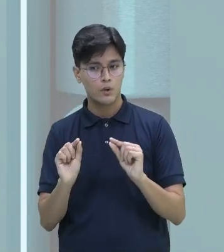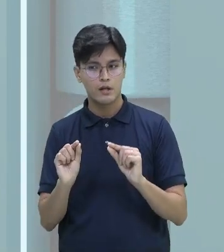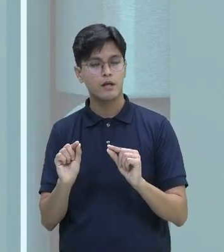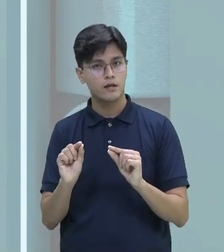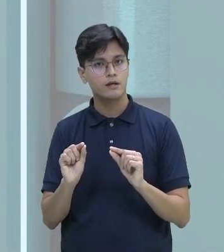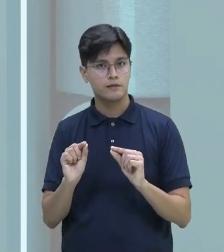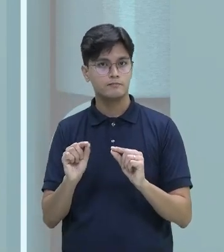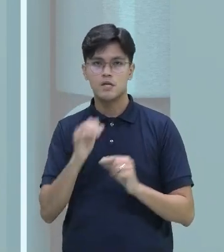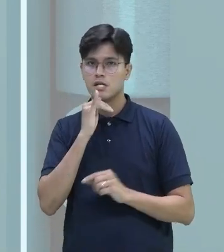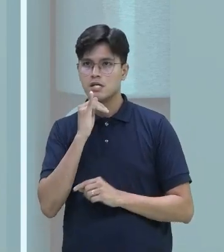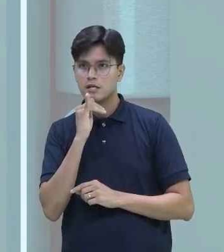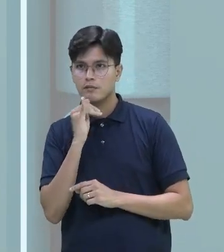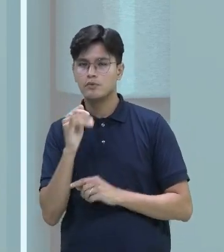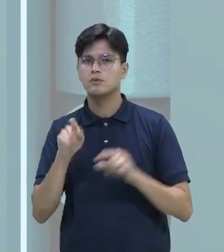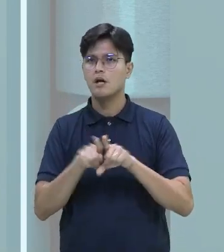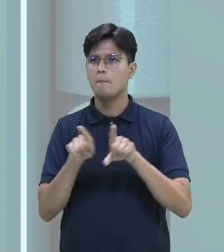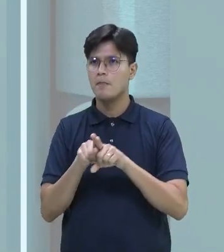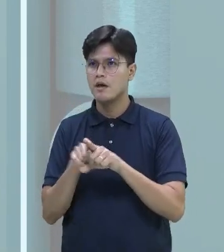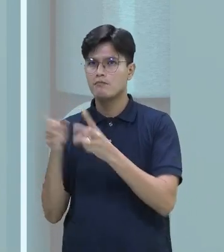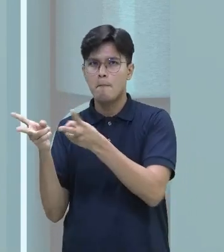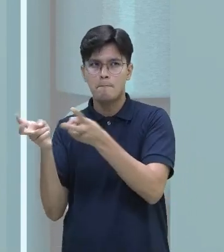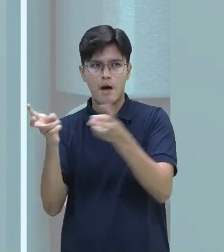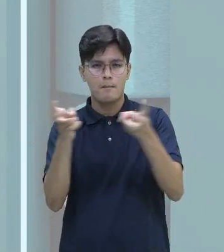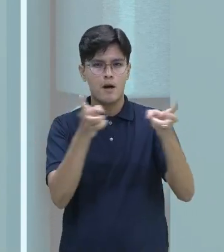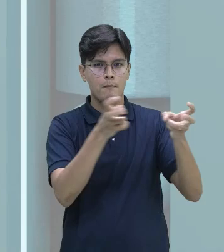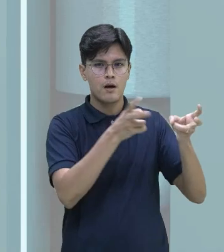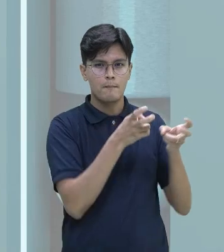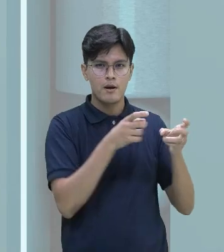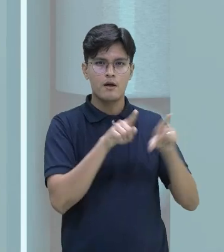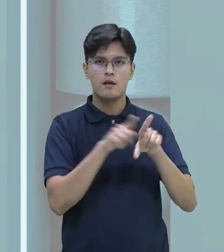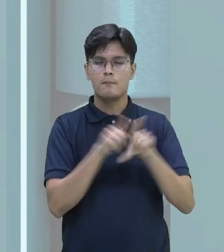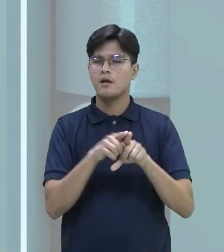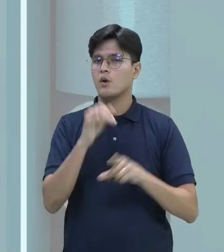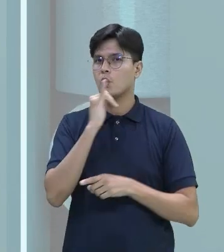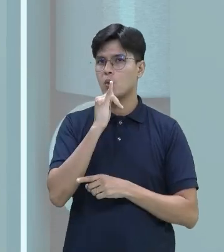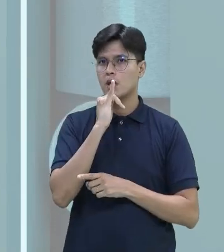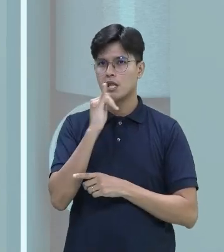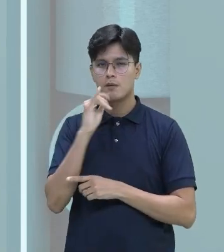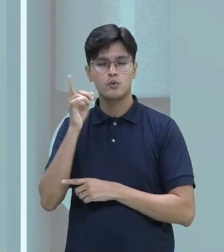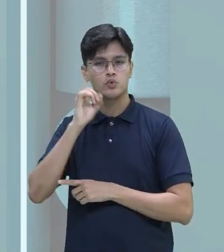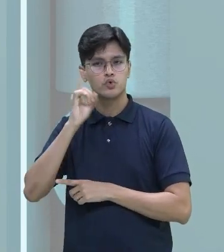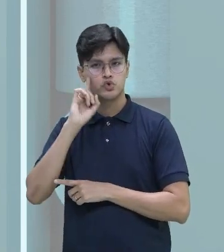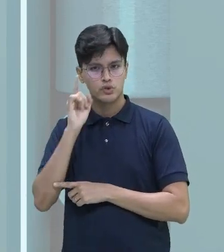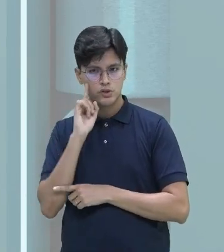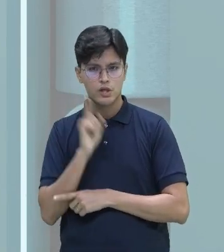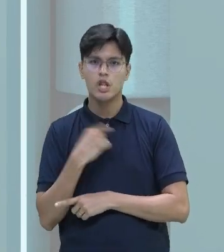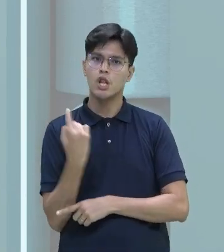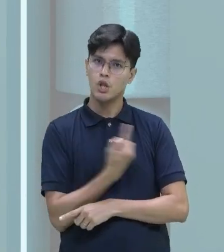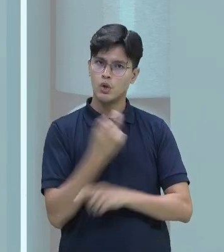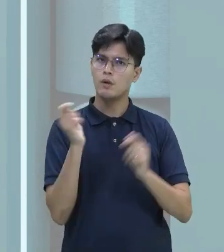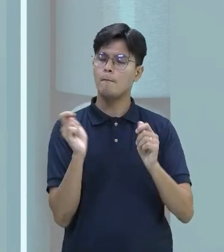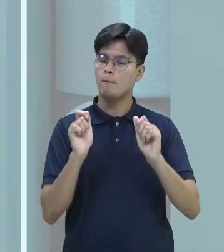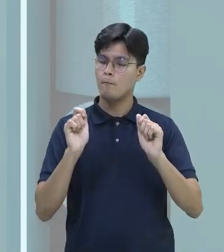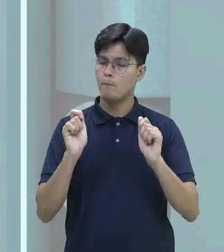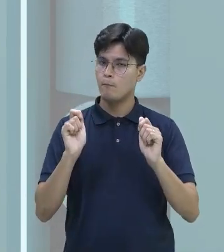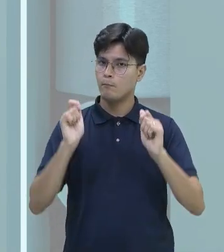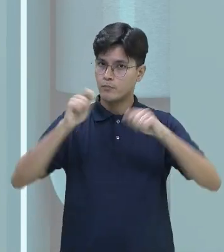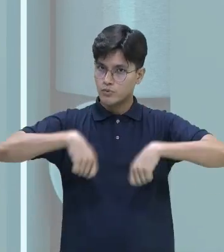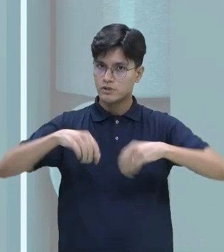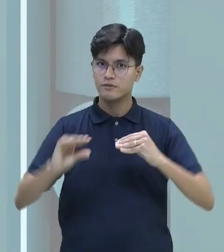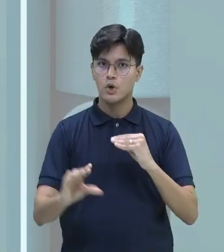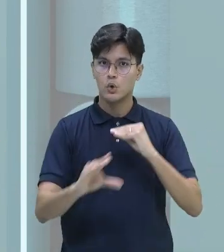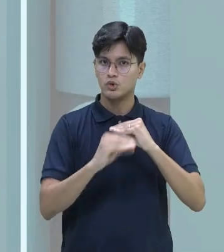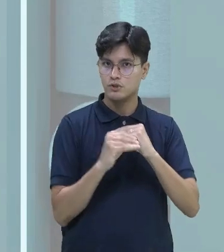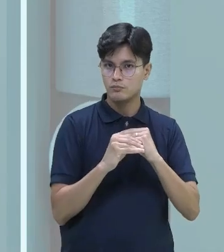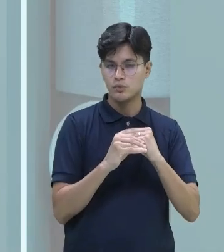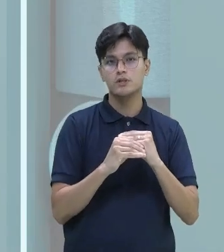gente observa no nosso entorno, os exemplos do cotidiano, eles podem contribuir naquele tipo de argumento que